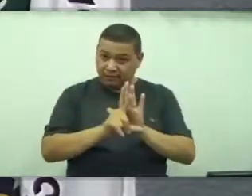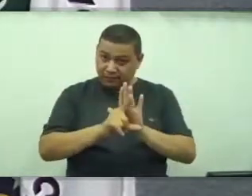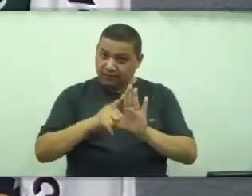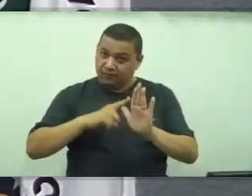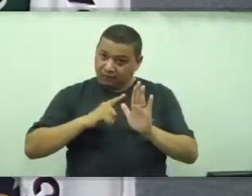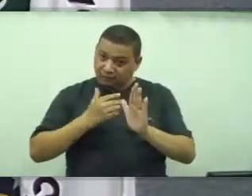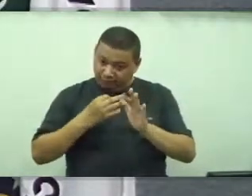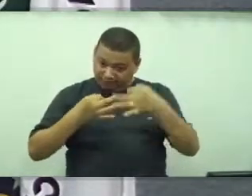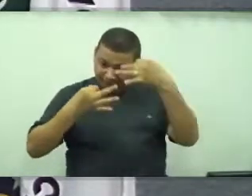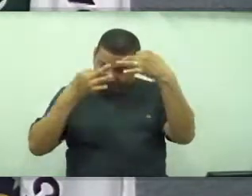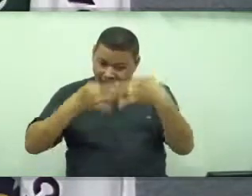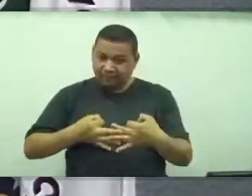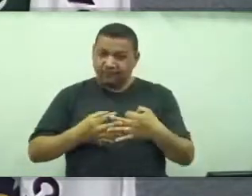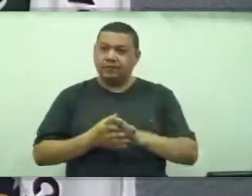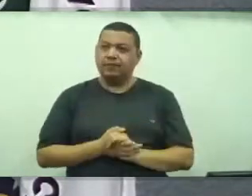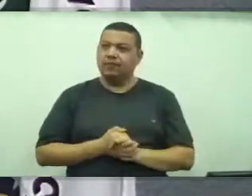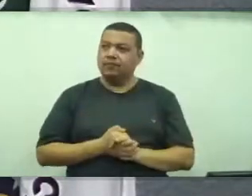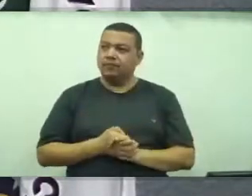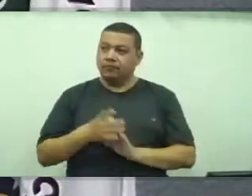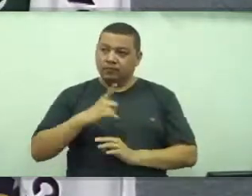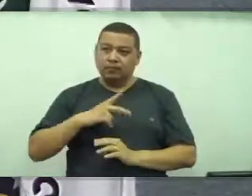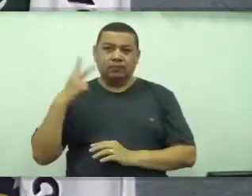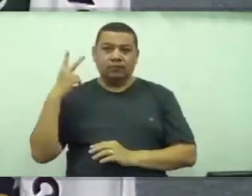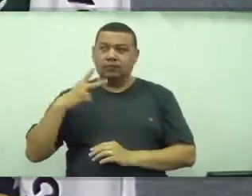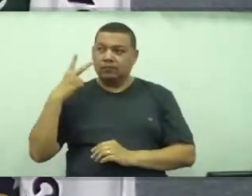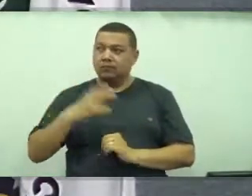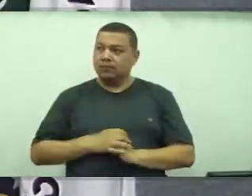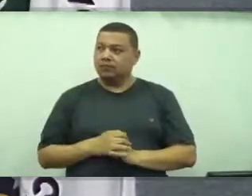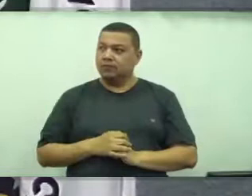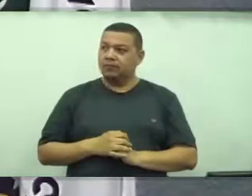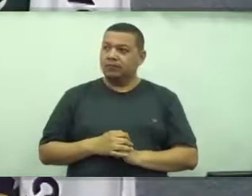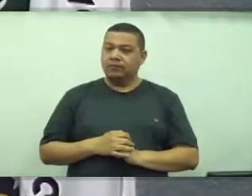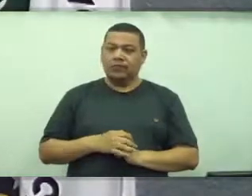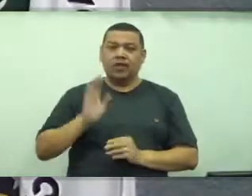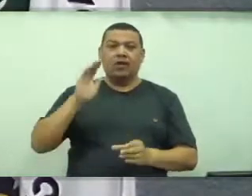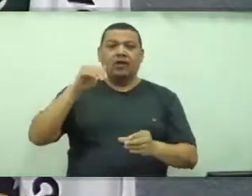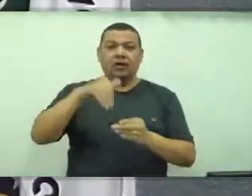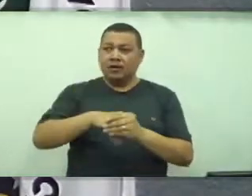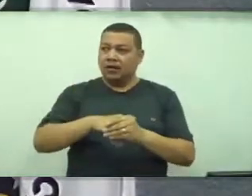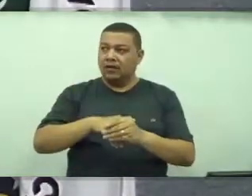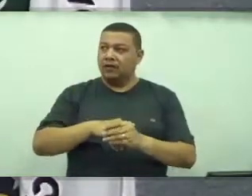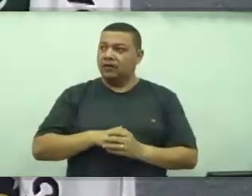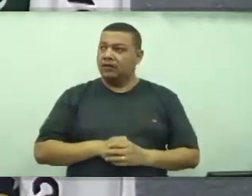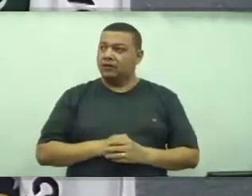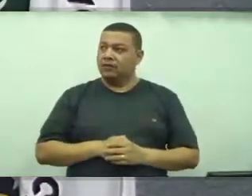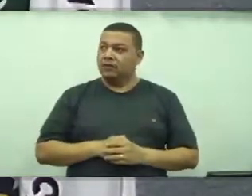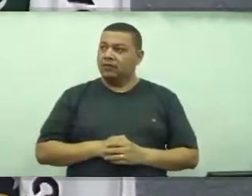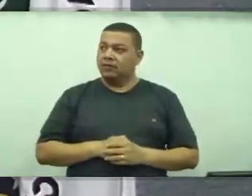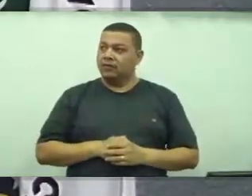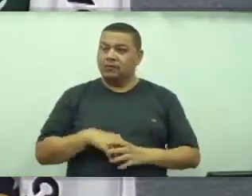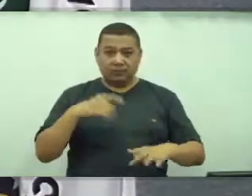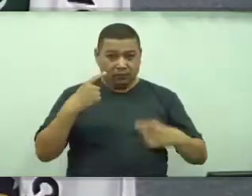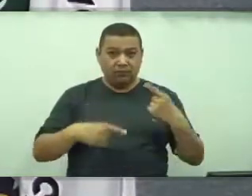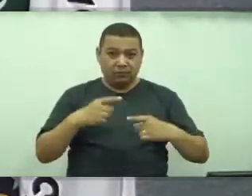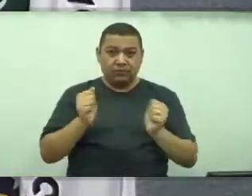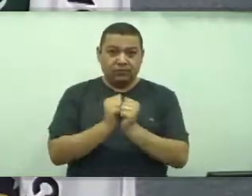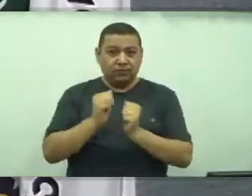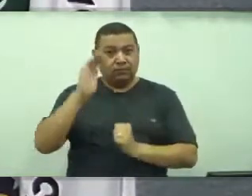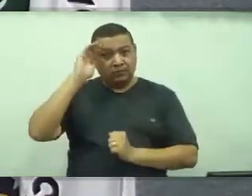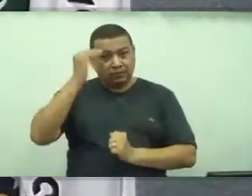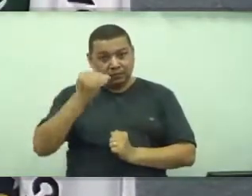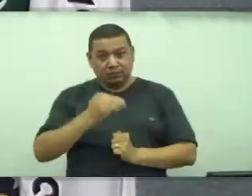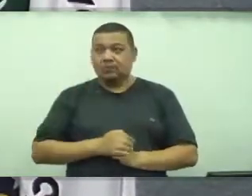caminho certo. Temos vereadores que foram eleitos nos palanques políticos do prefeito Adailton Fury.